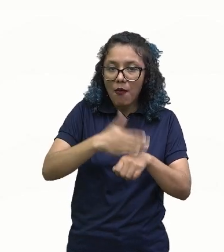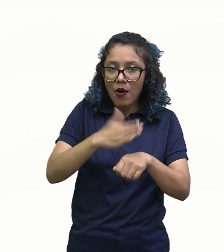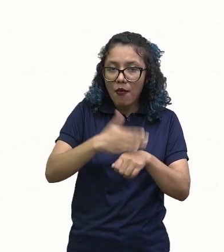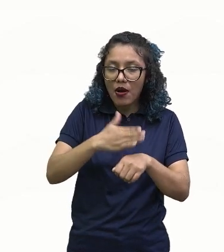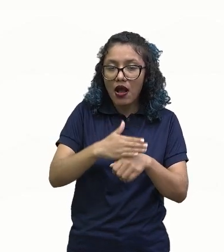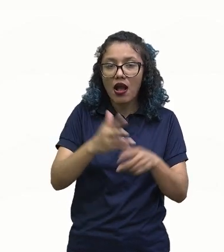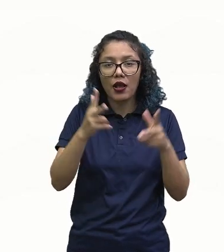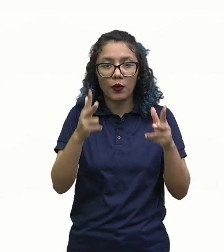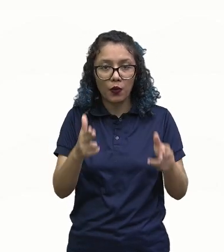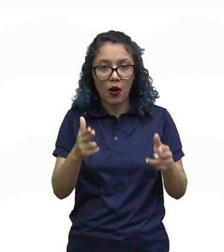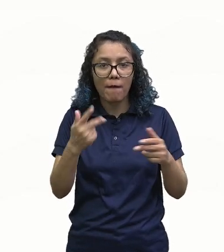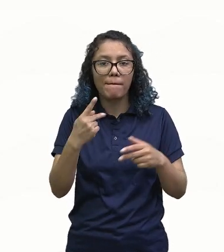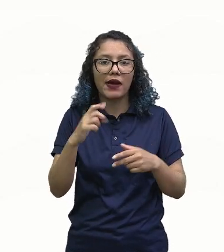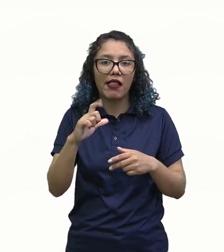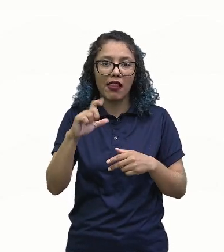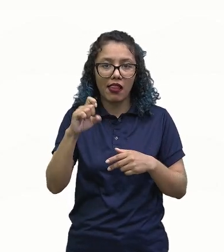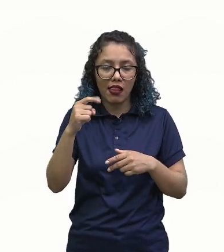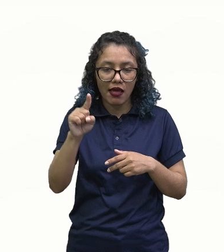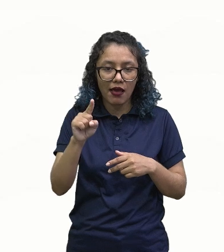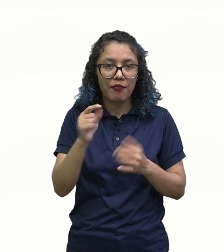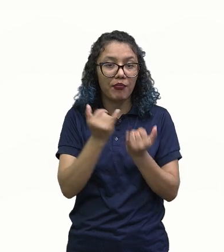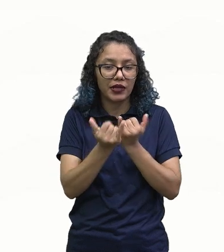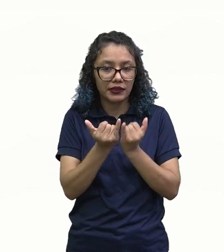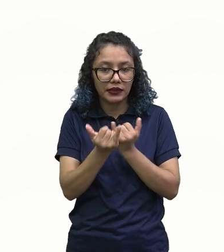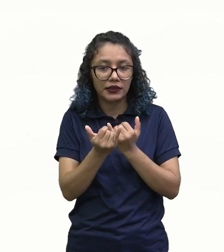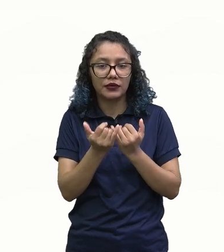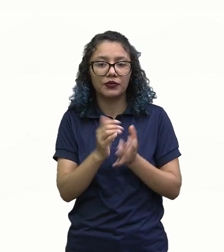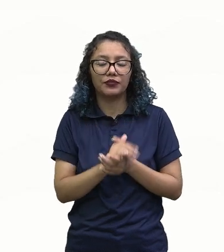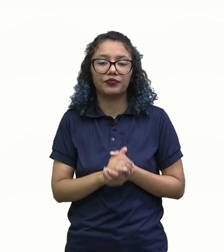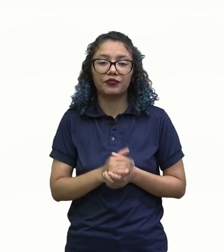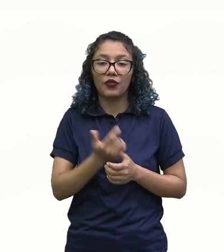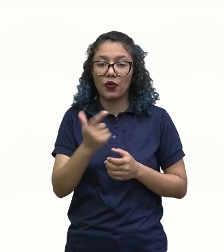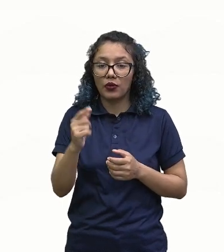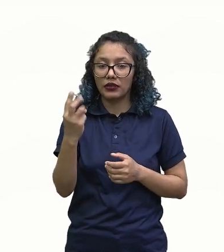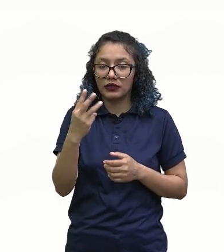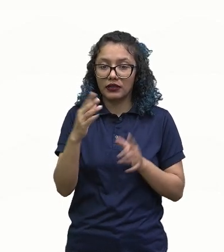a outra frase, aliás, escreve a